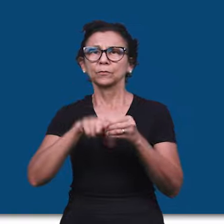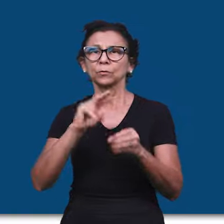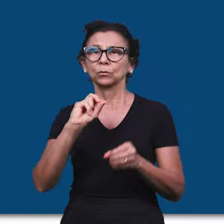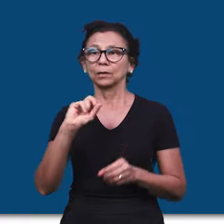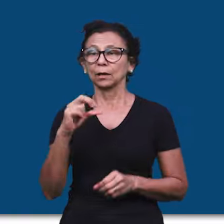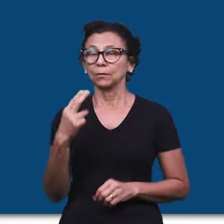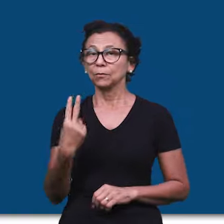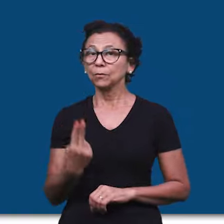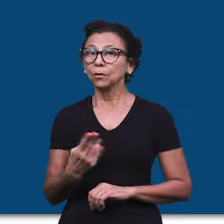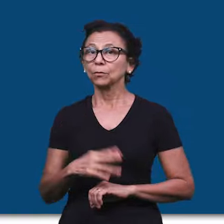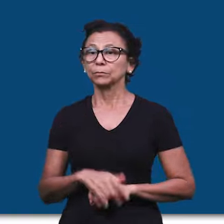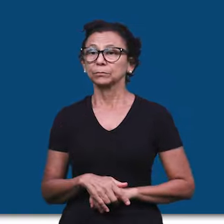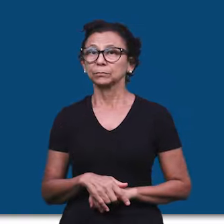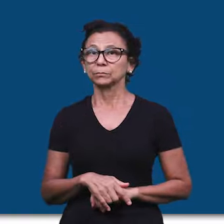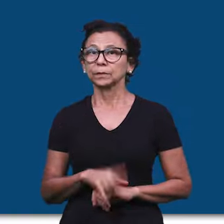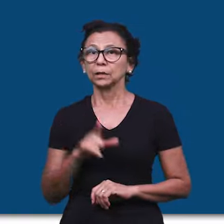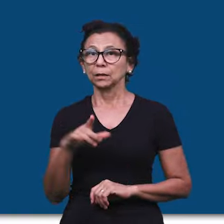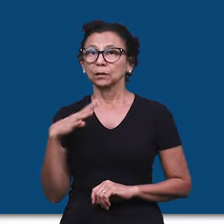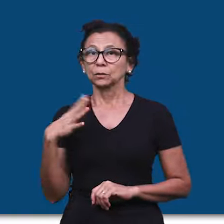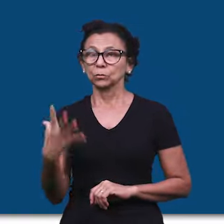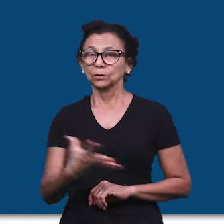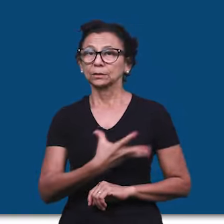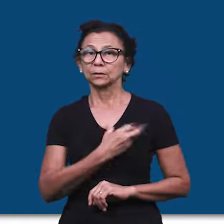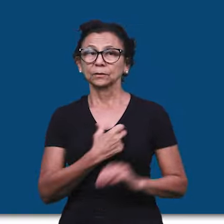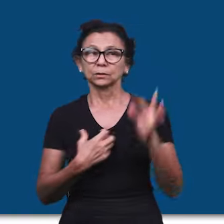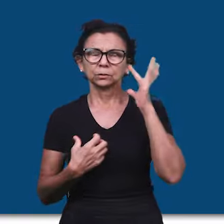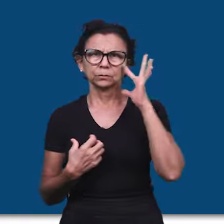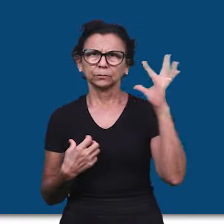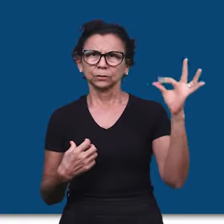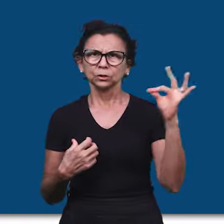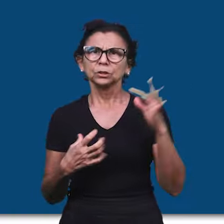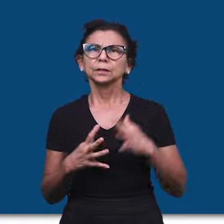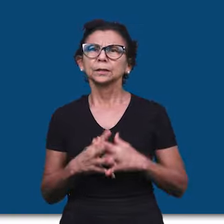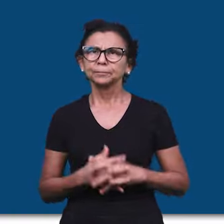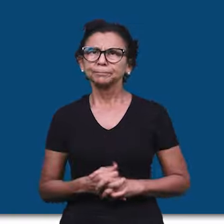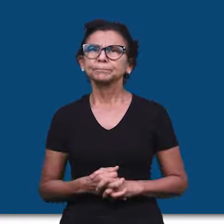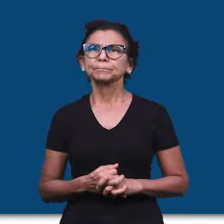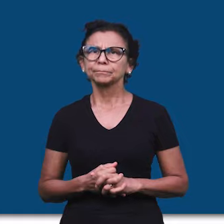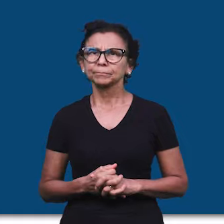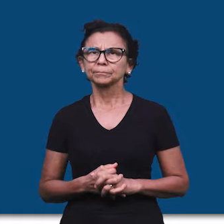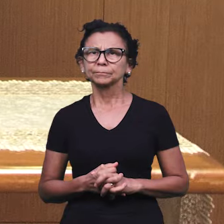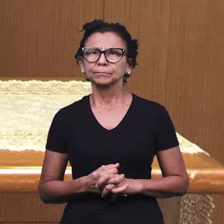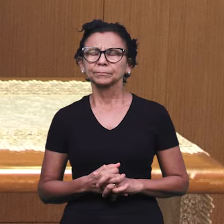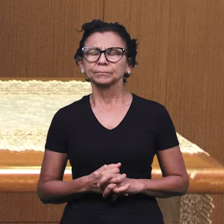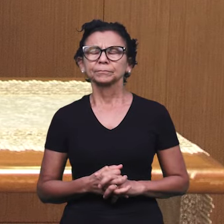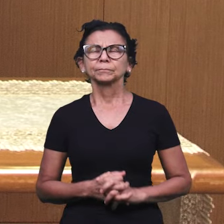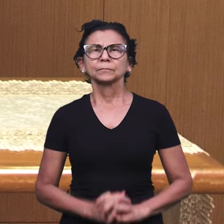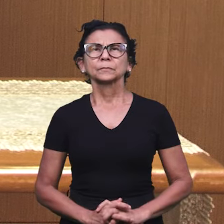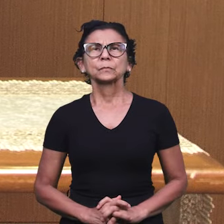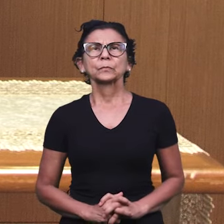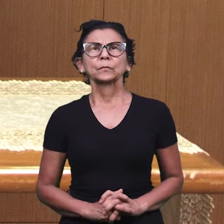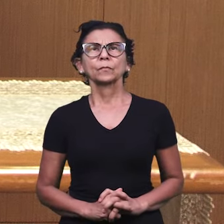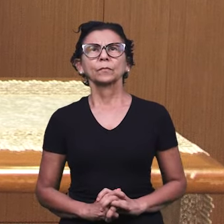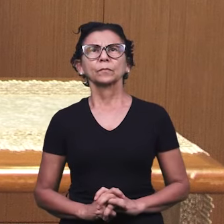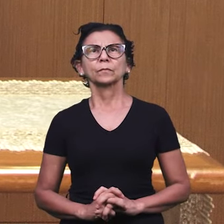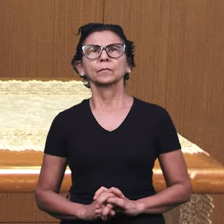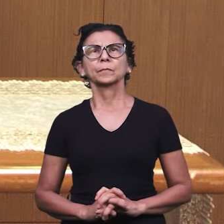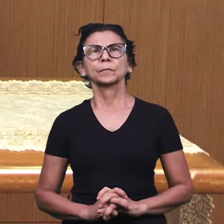tens, para que ninguém tome a tua coroa. Amém. A